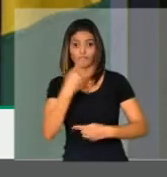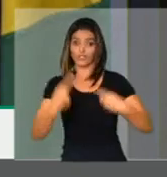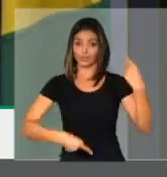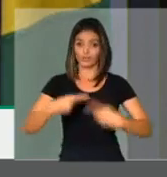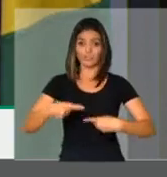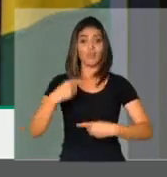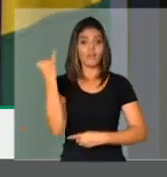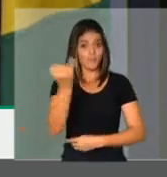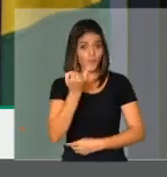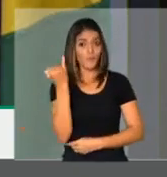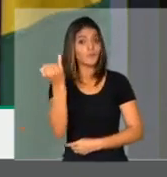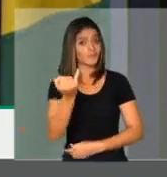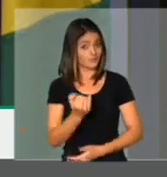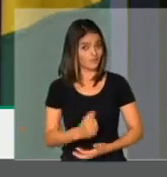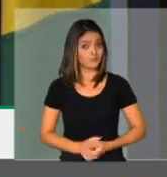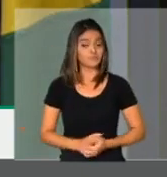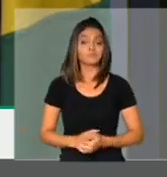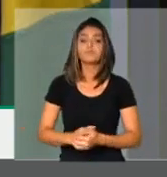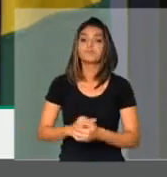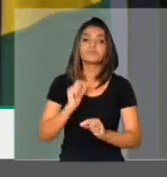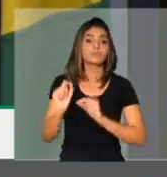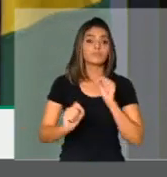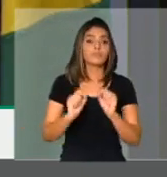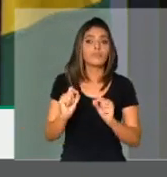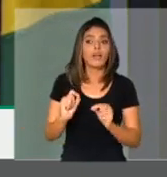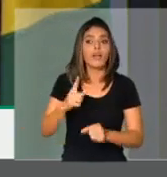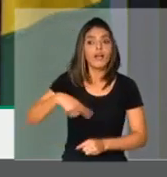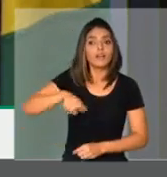que nós vamos construir realmente.